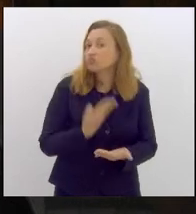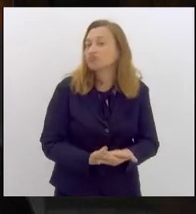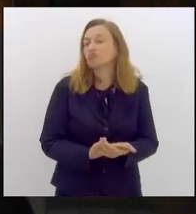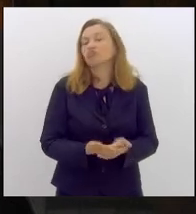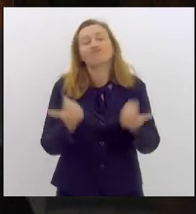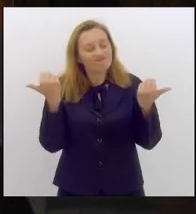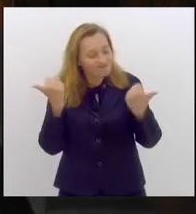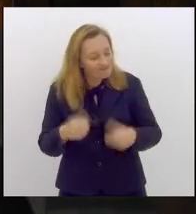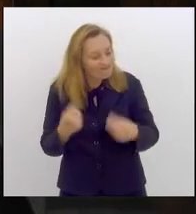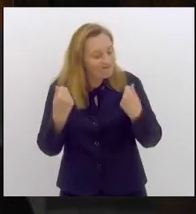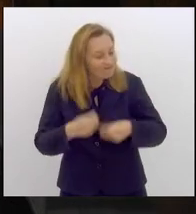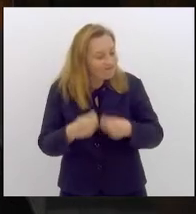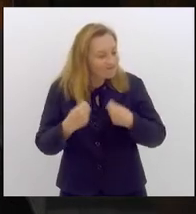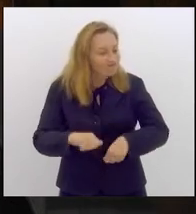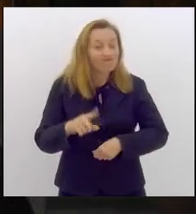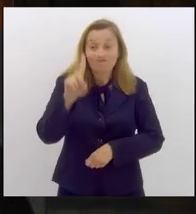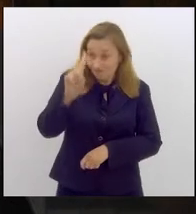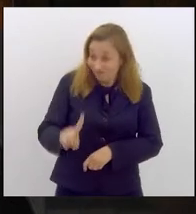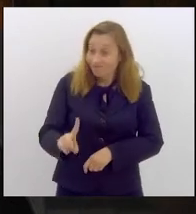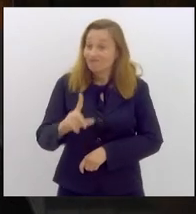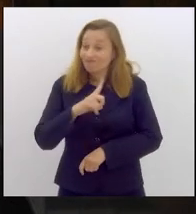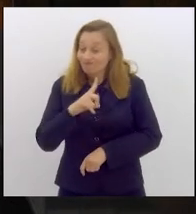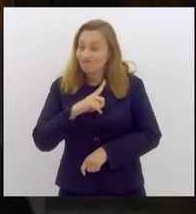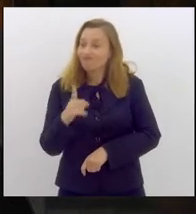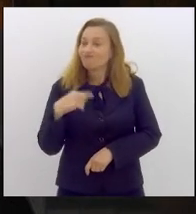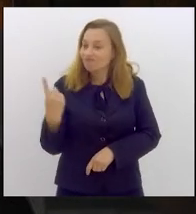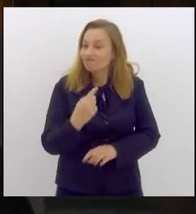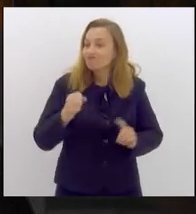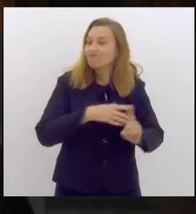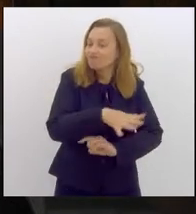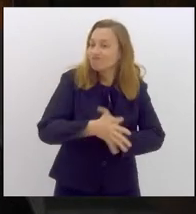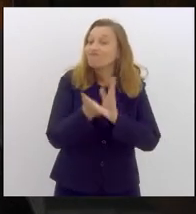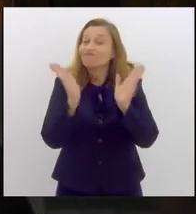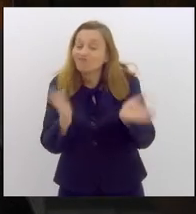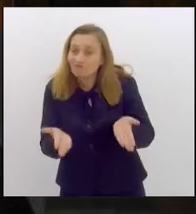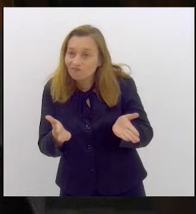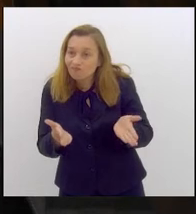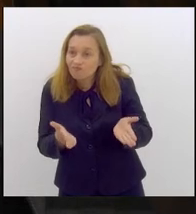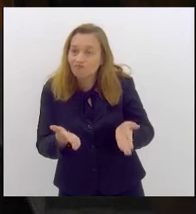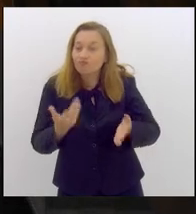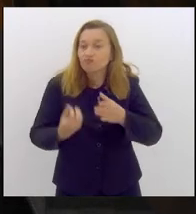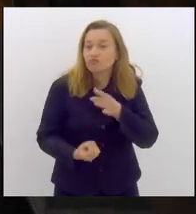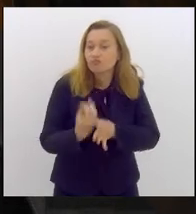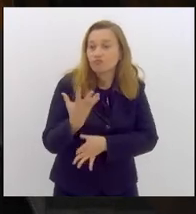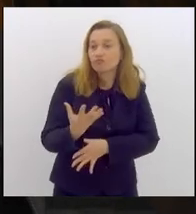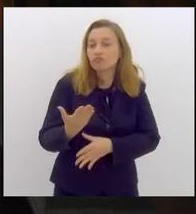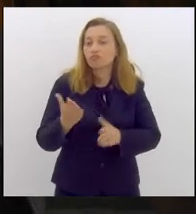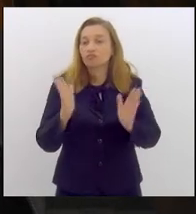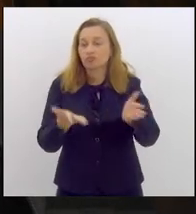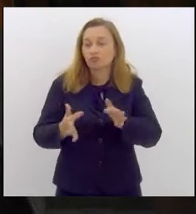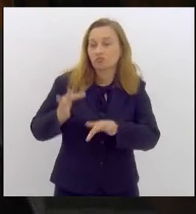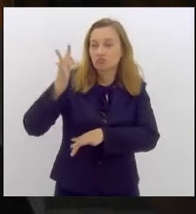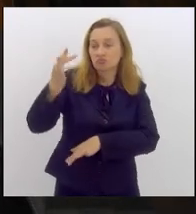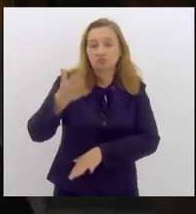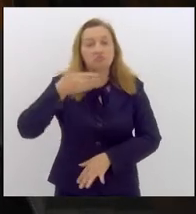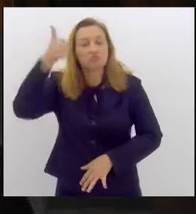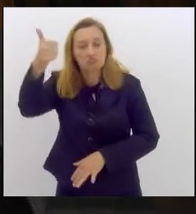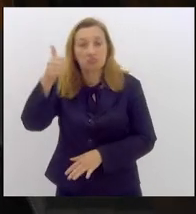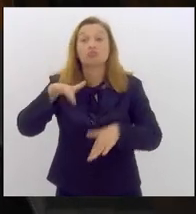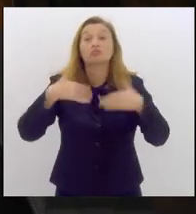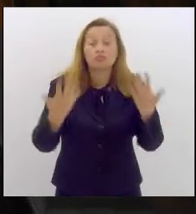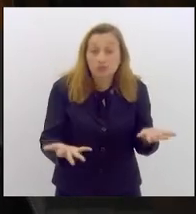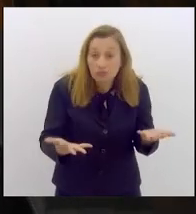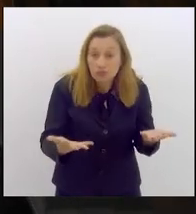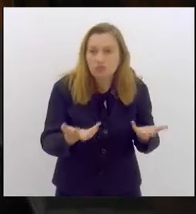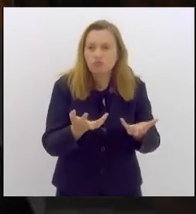na necessidade de se garantir direitos para a nossa sociedade hoje, para construir um presente e um futuro melhor. Então, eu